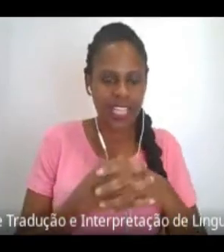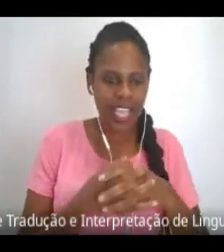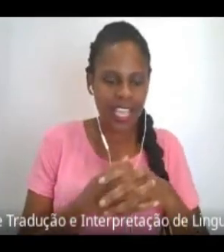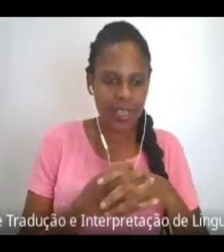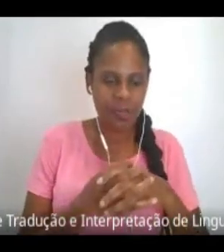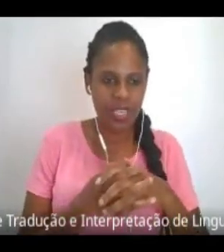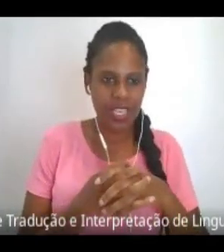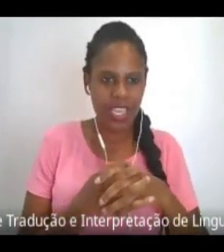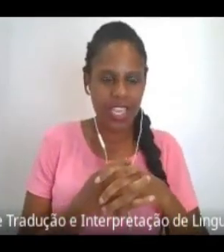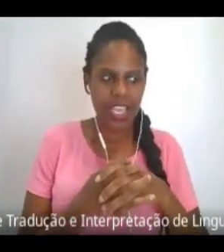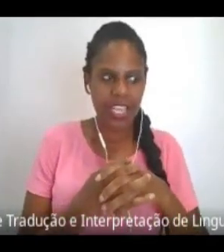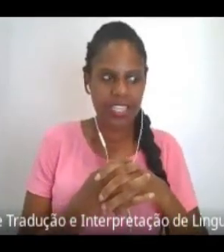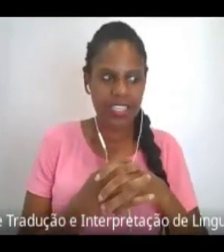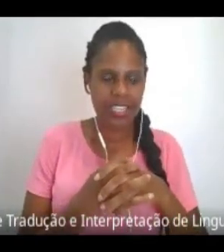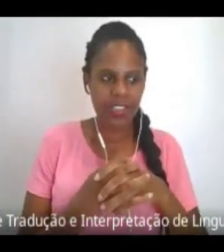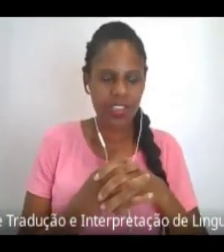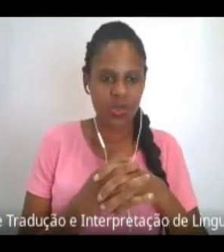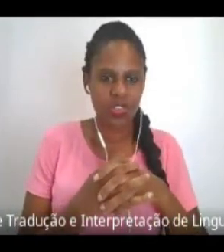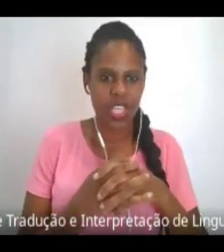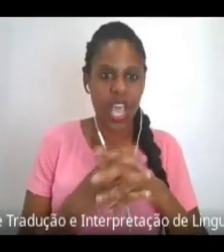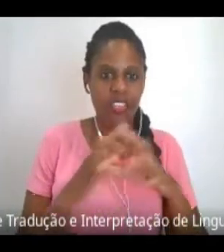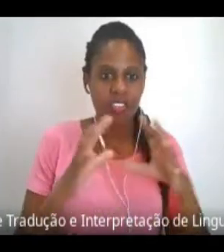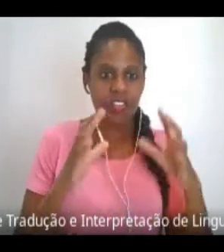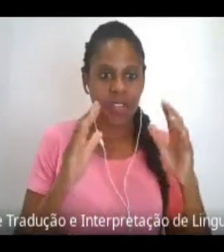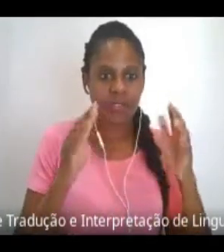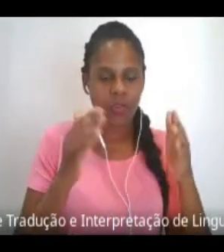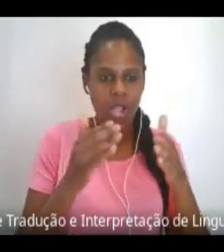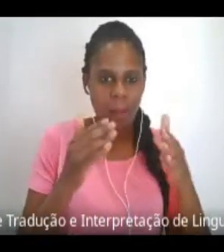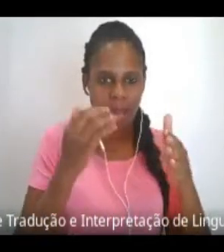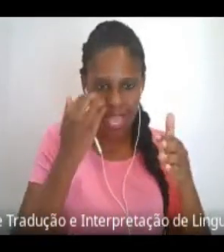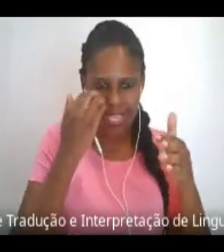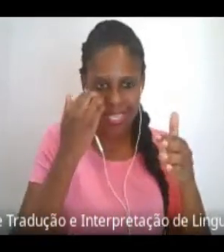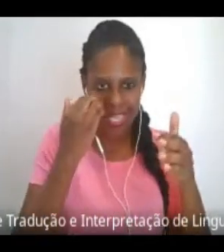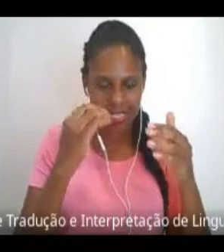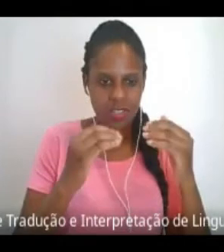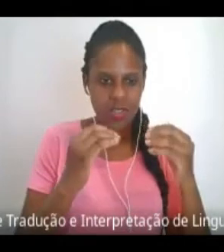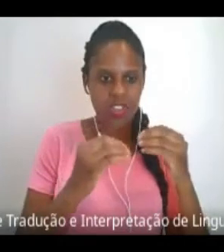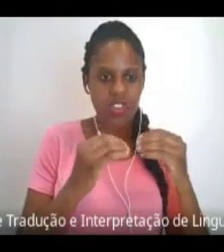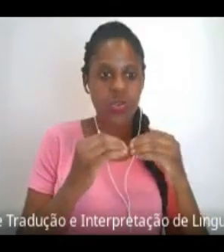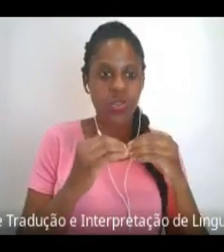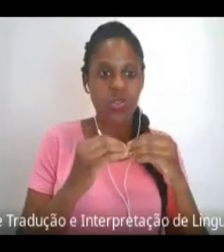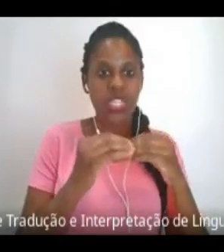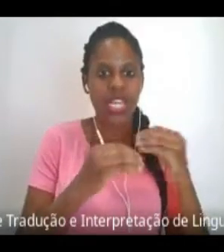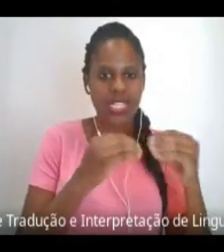questão da equipe da CETIUS, a gente vai focar mais